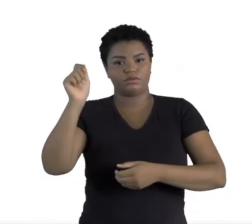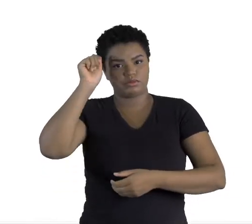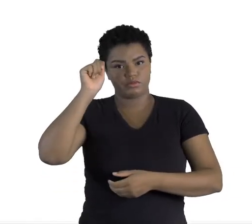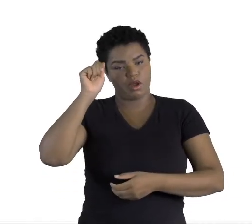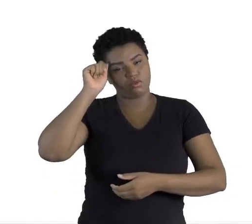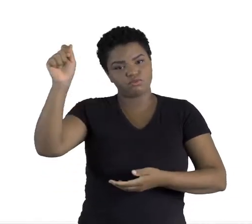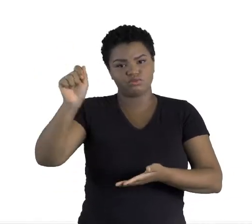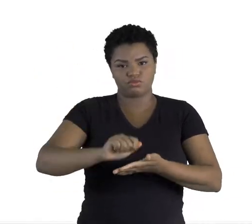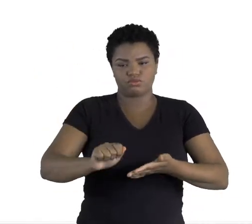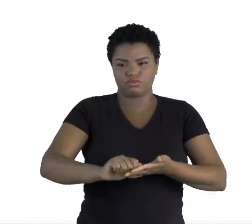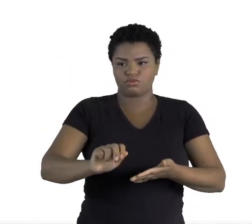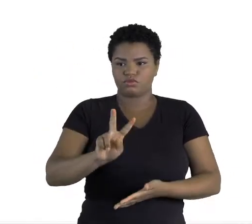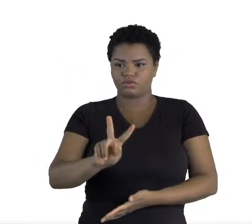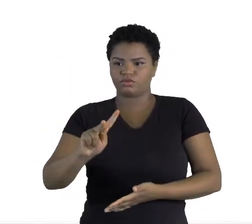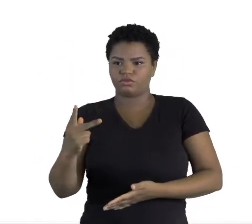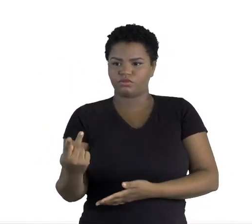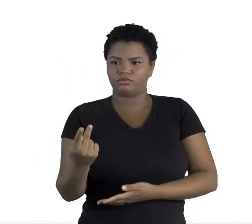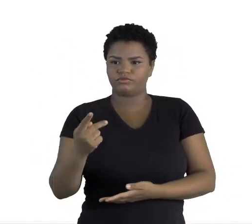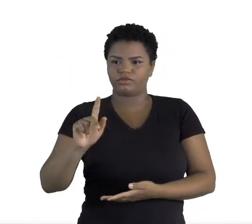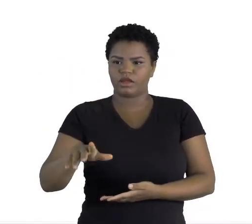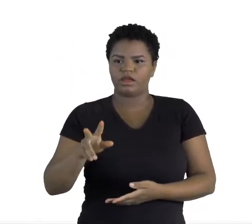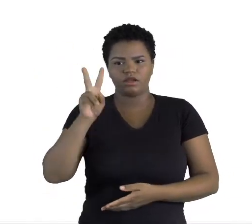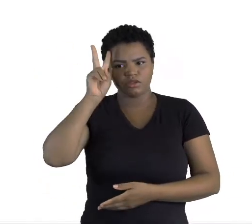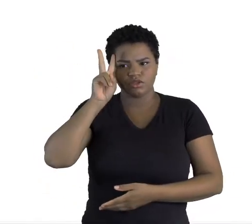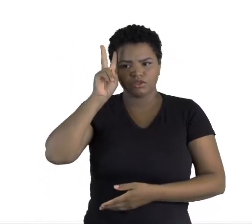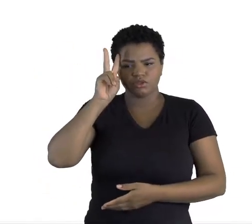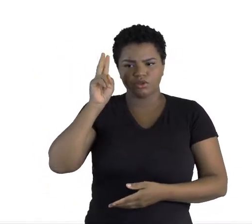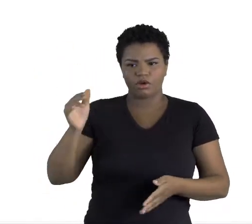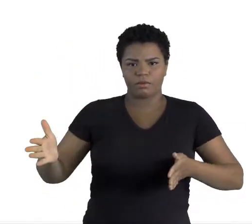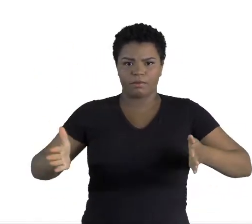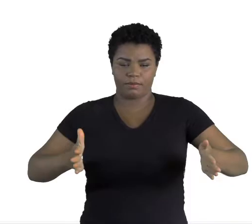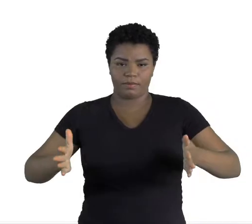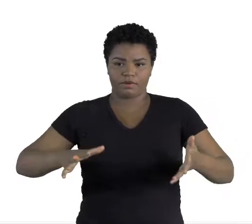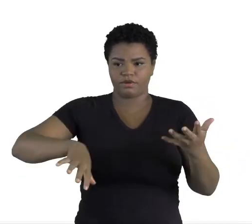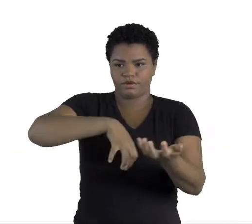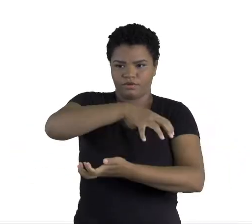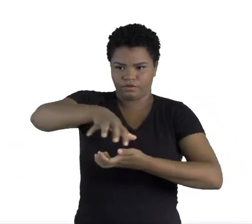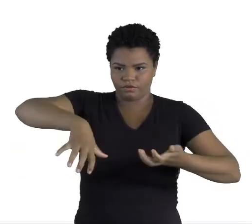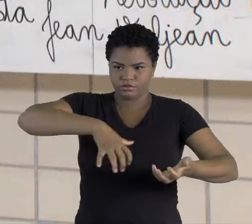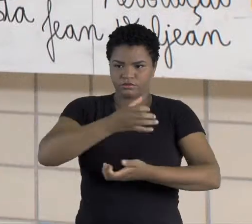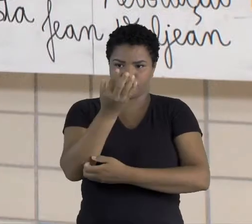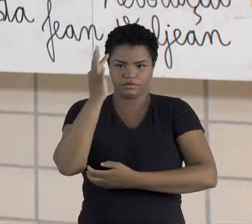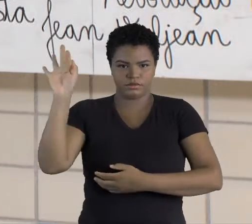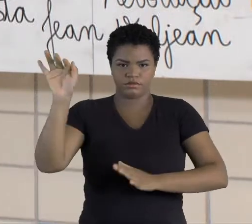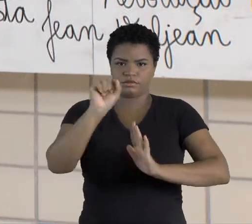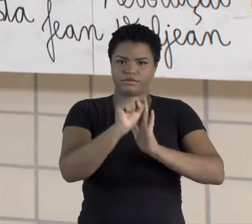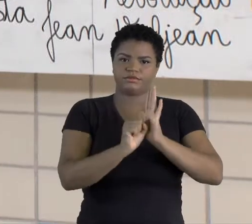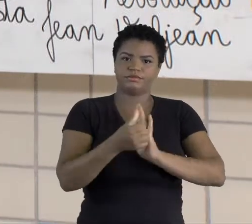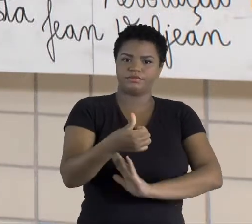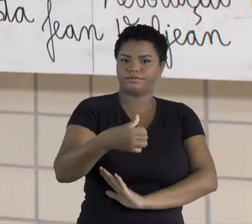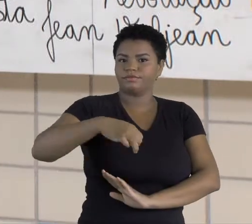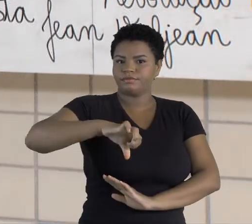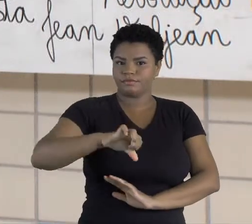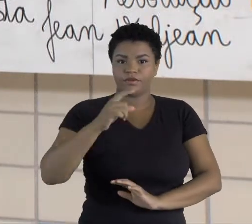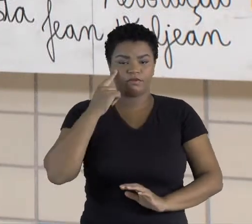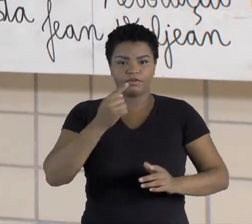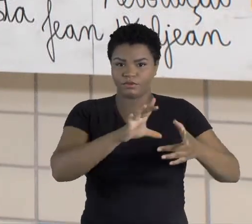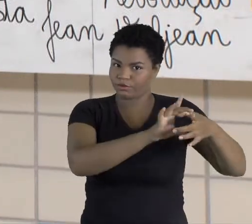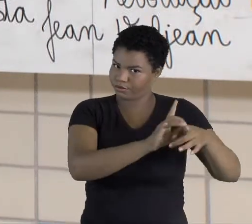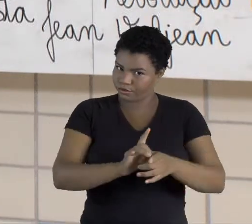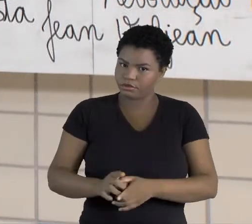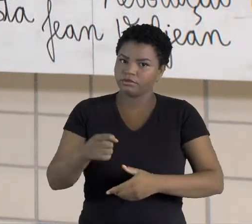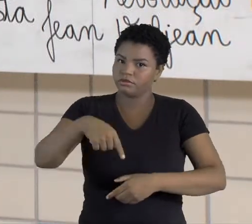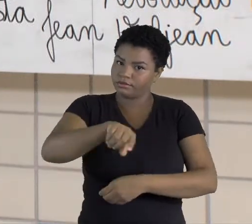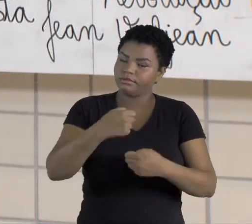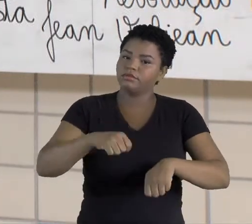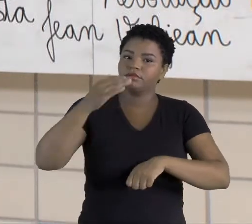se passa em plena Revolução Francesa do século XIX. Olha aí a contextualização, vocês têm que entender